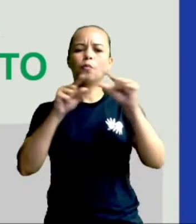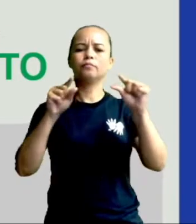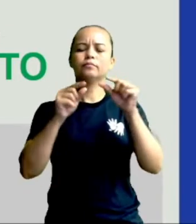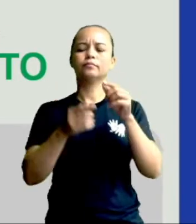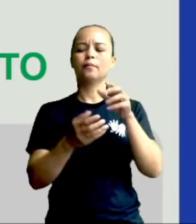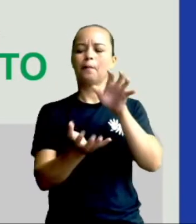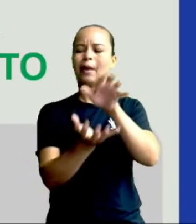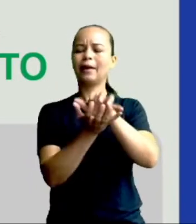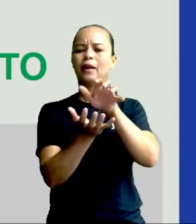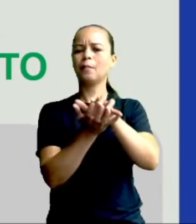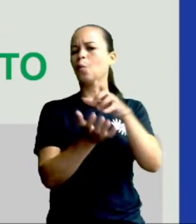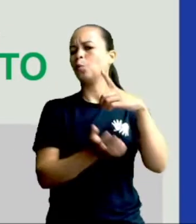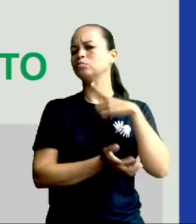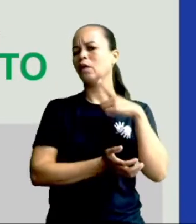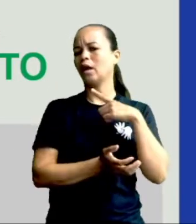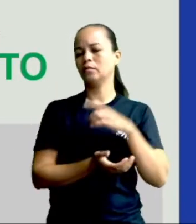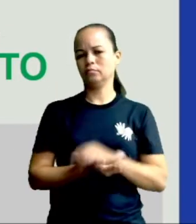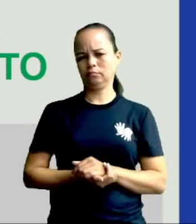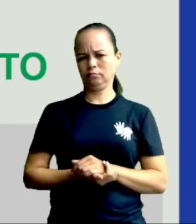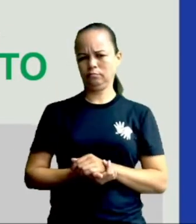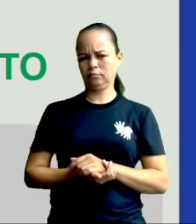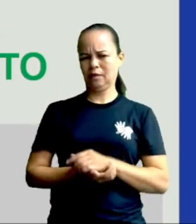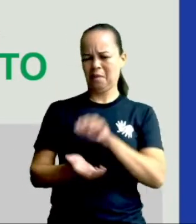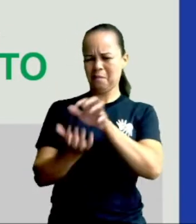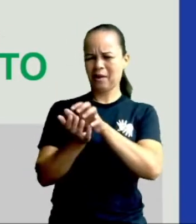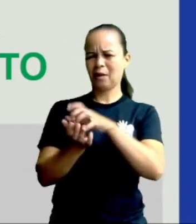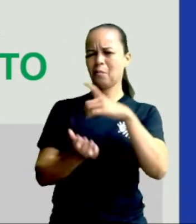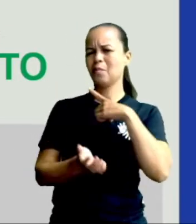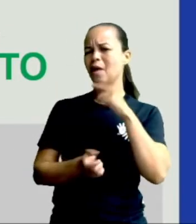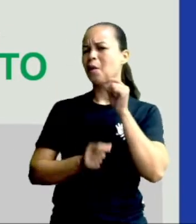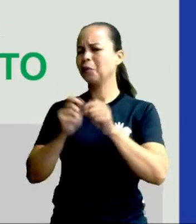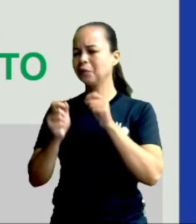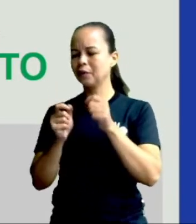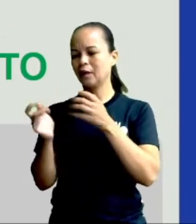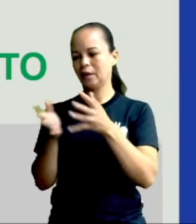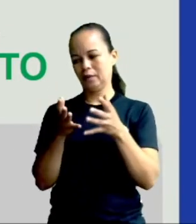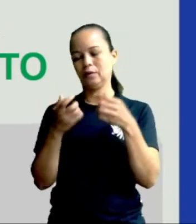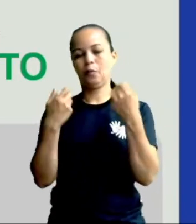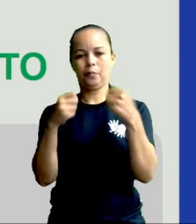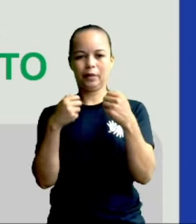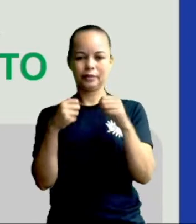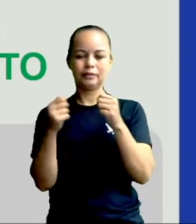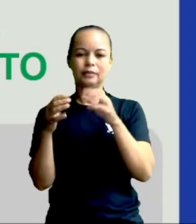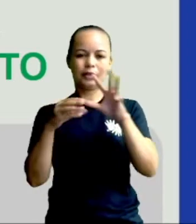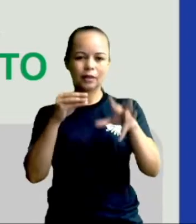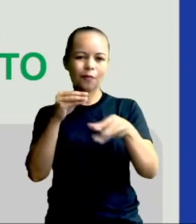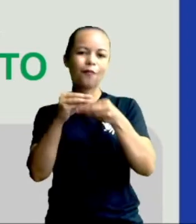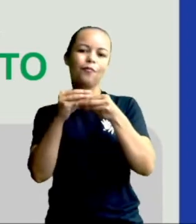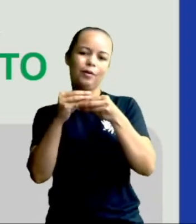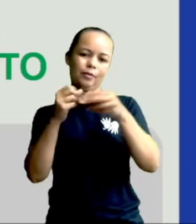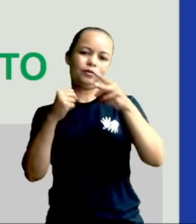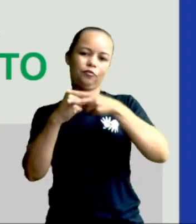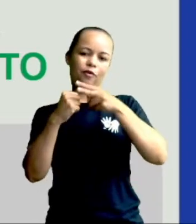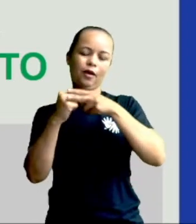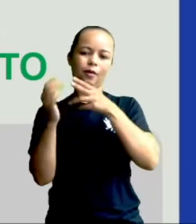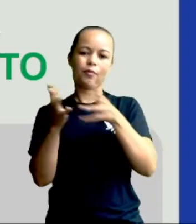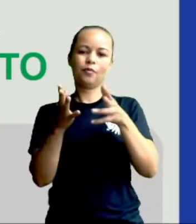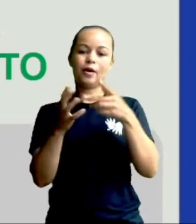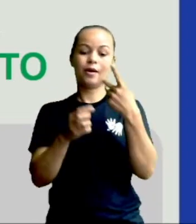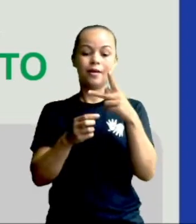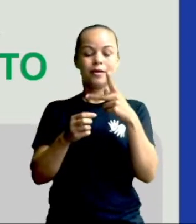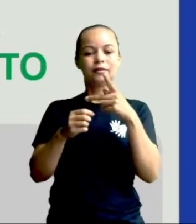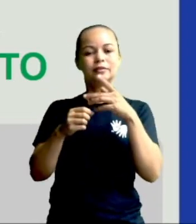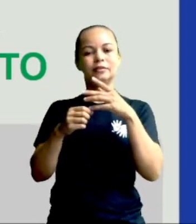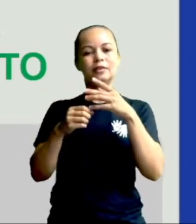Porque quem tem tem alguma coisa perceba que o verbo ter ele precisa de um complemento não é isso esse